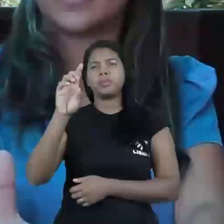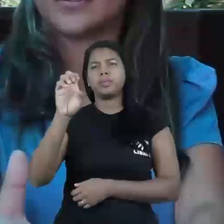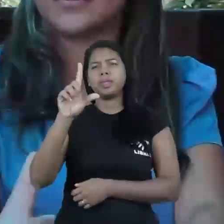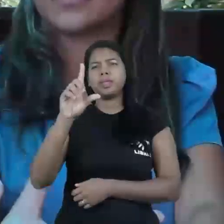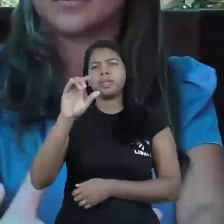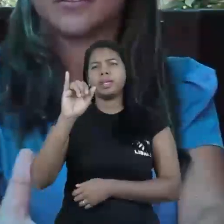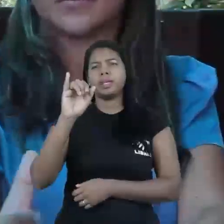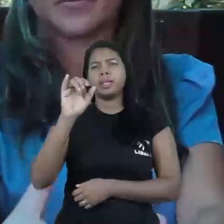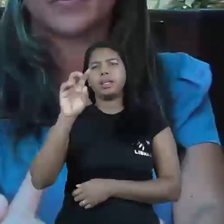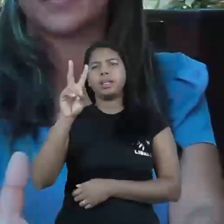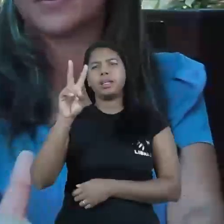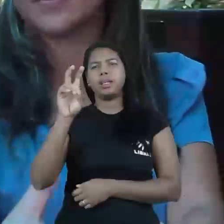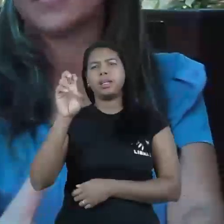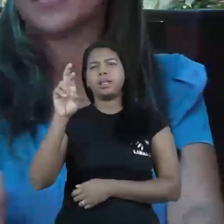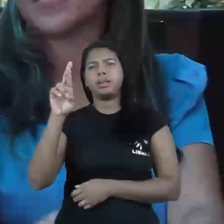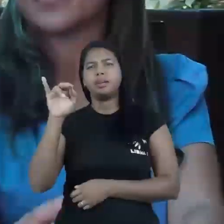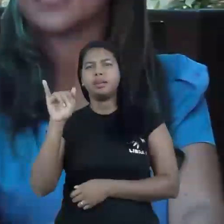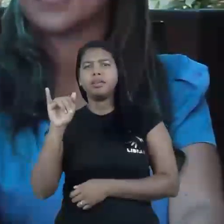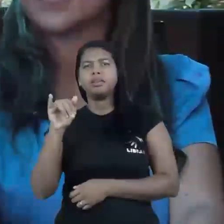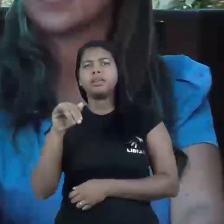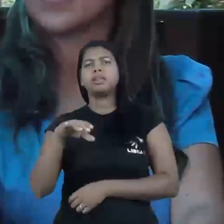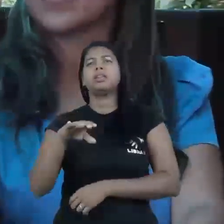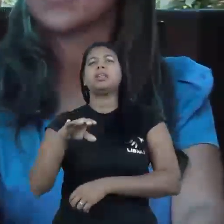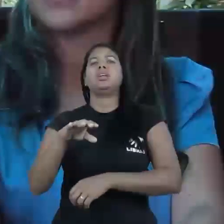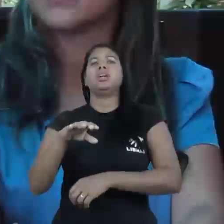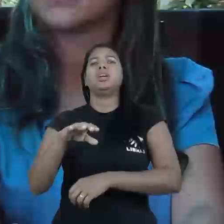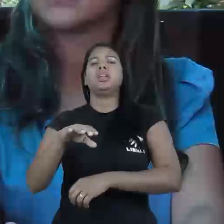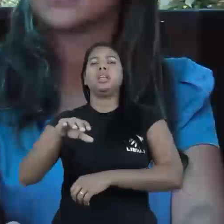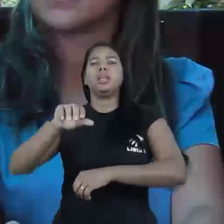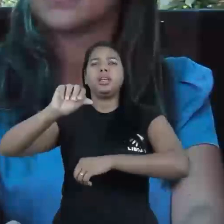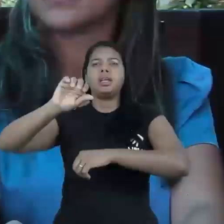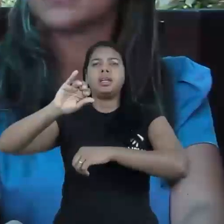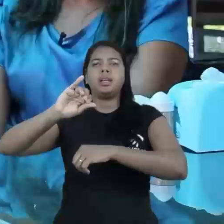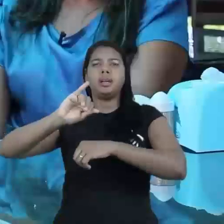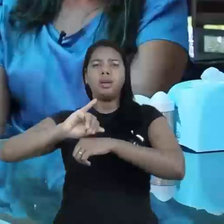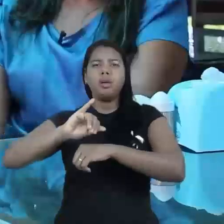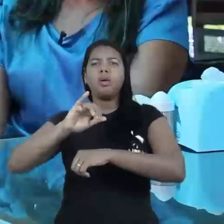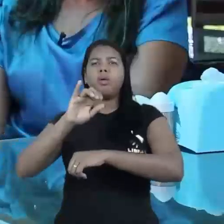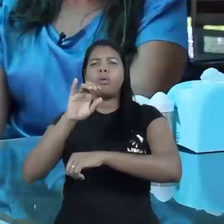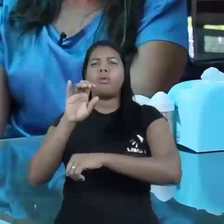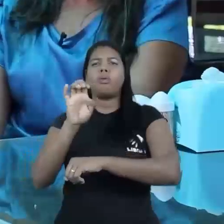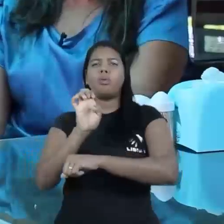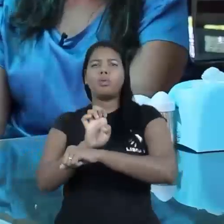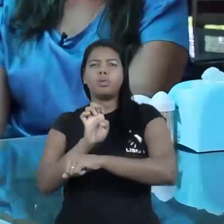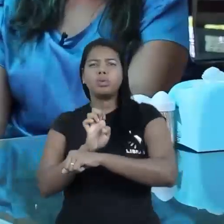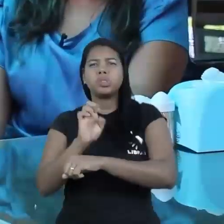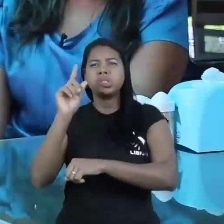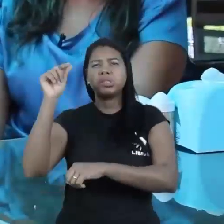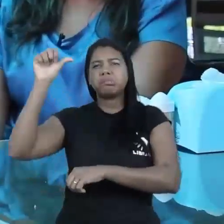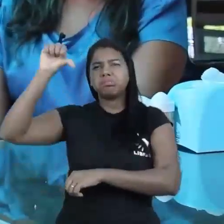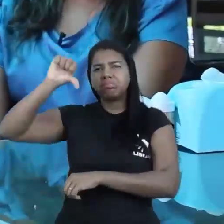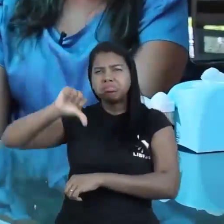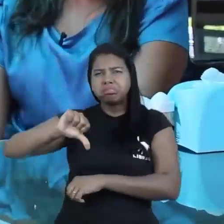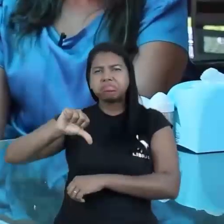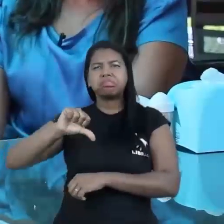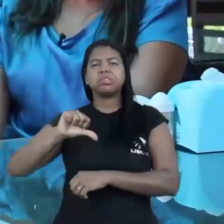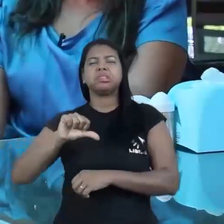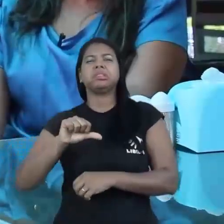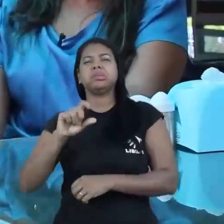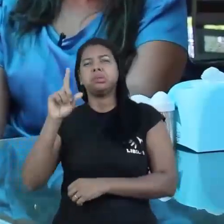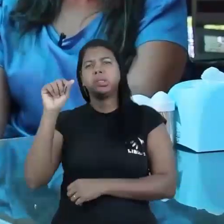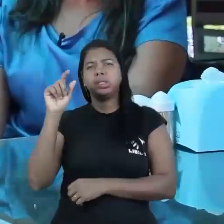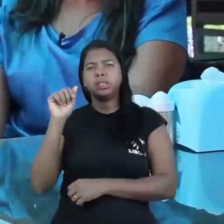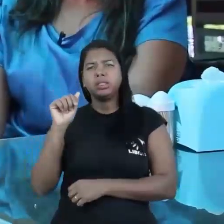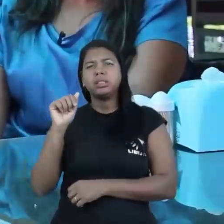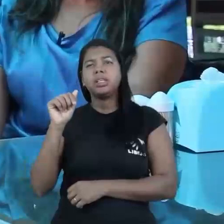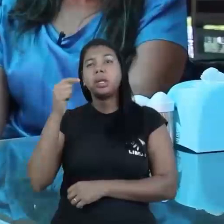o Estado, o país estava vindo de uma crise que não estava legal, e a gente teve que buscar saída. Essa saída que a gente